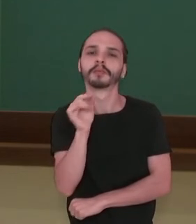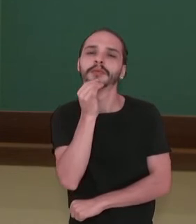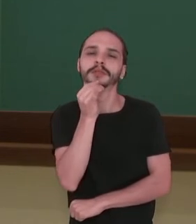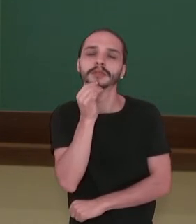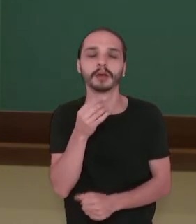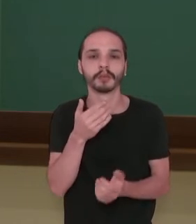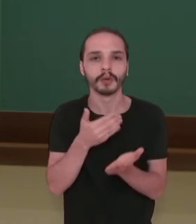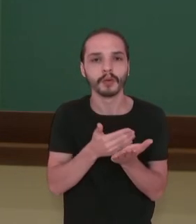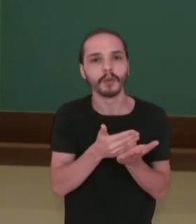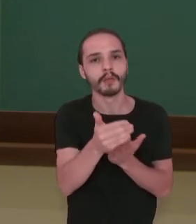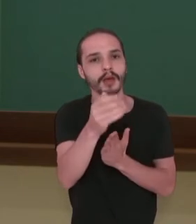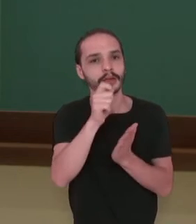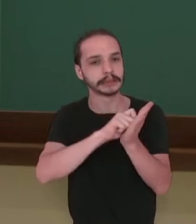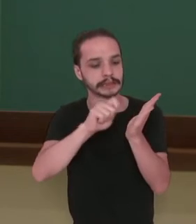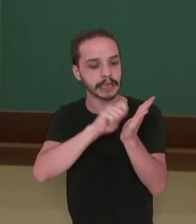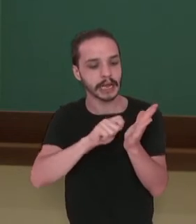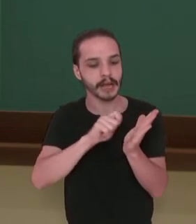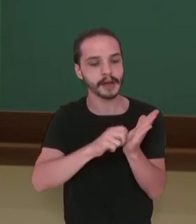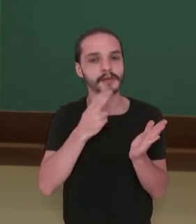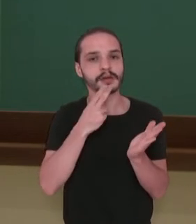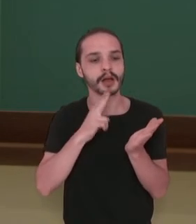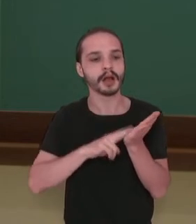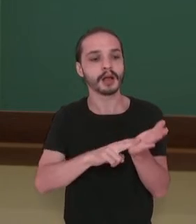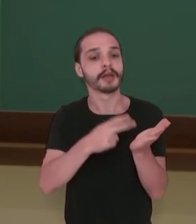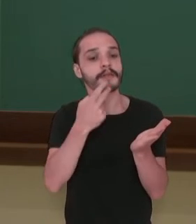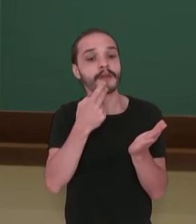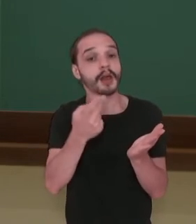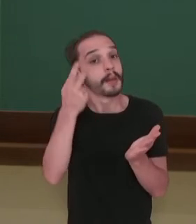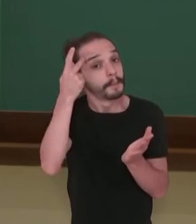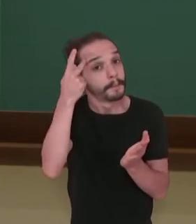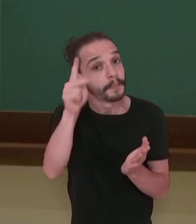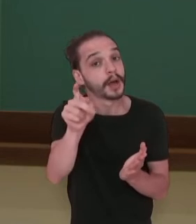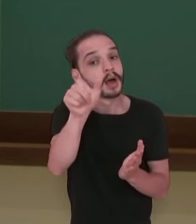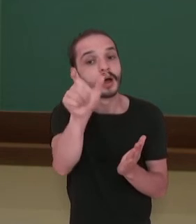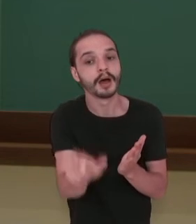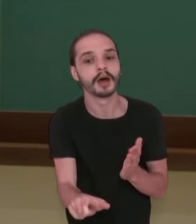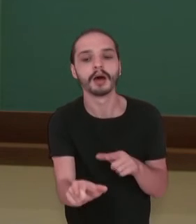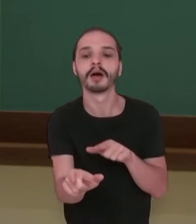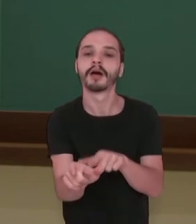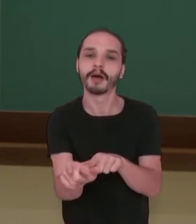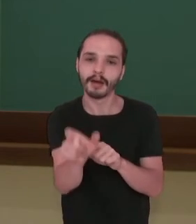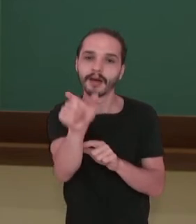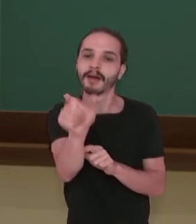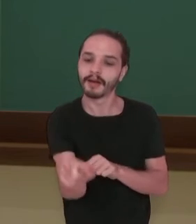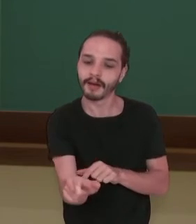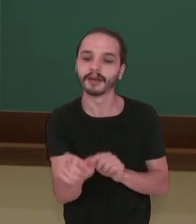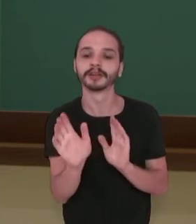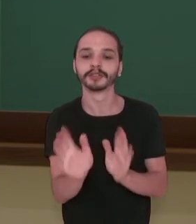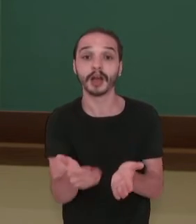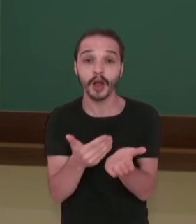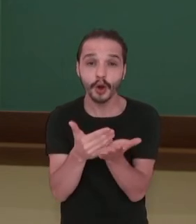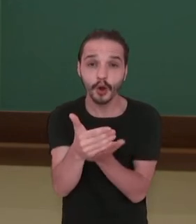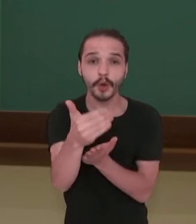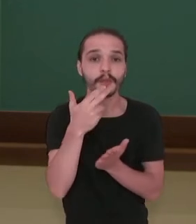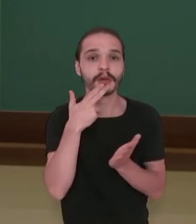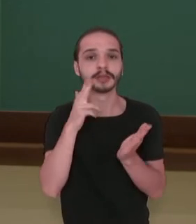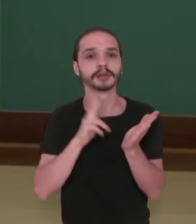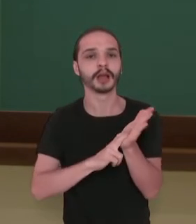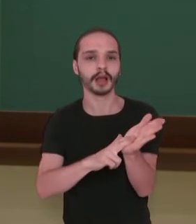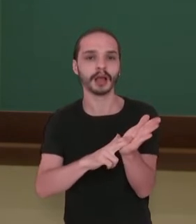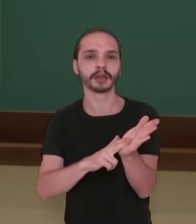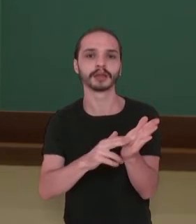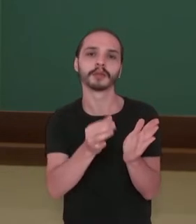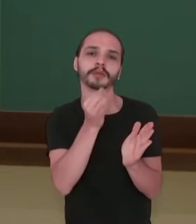ali a carta e você vai direcionar ela para alguém. Esse alguém vai aparecer ali no início já da carta, né? De repente